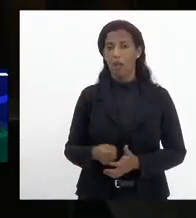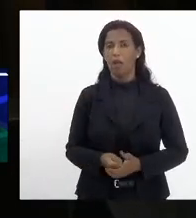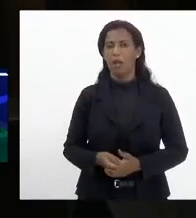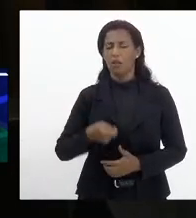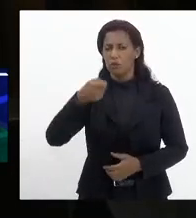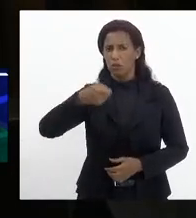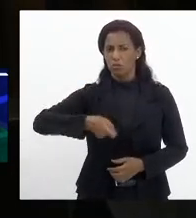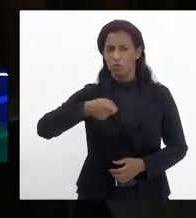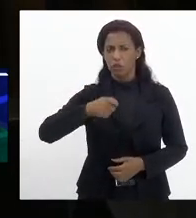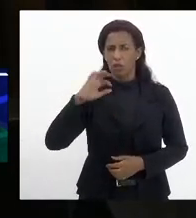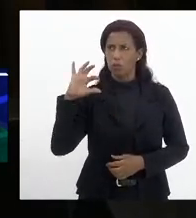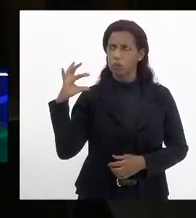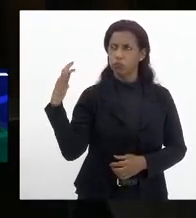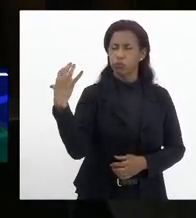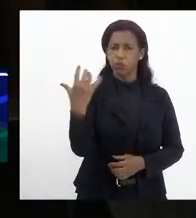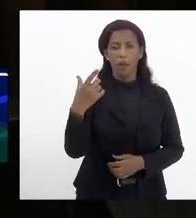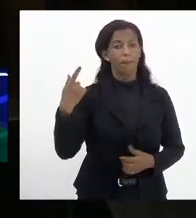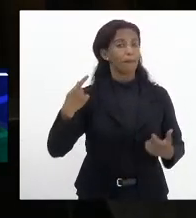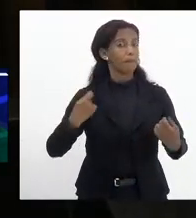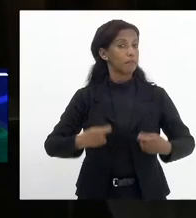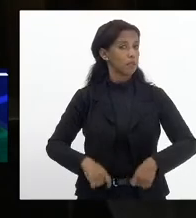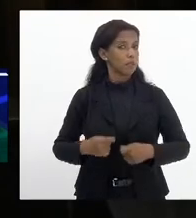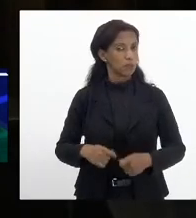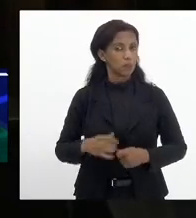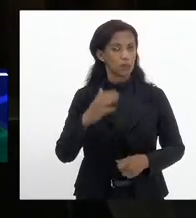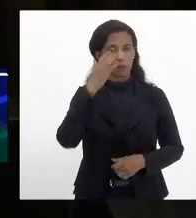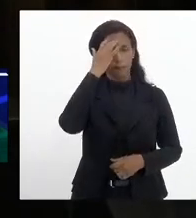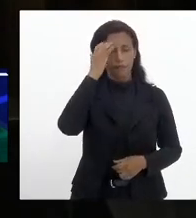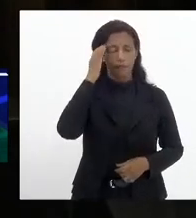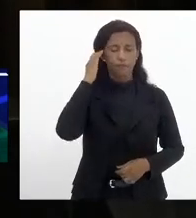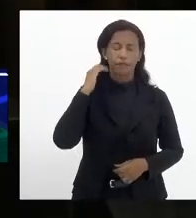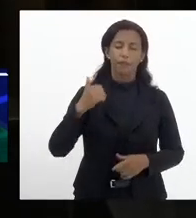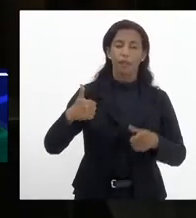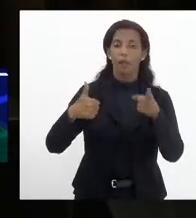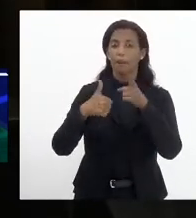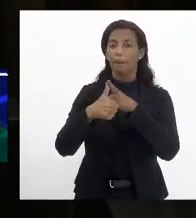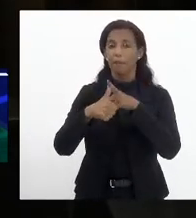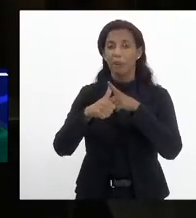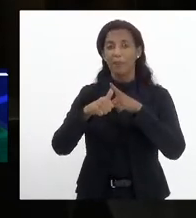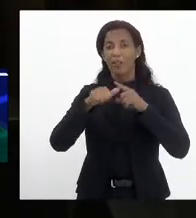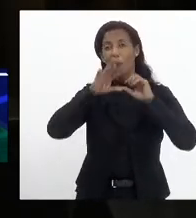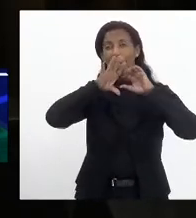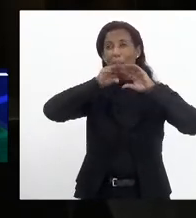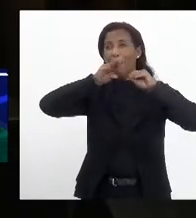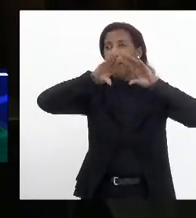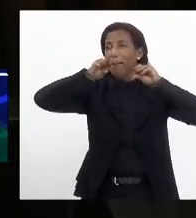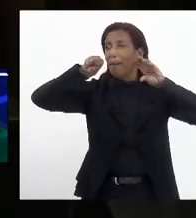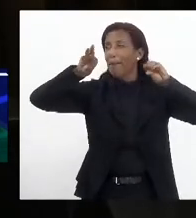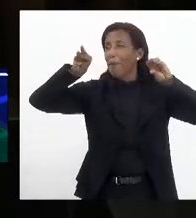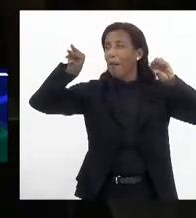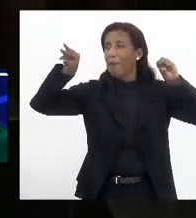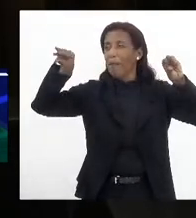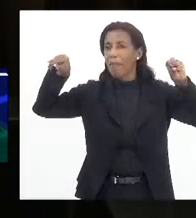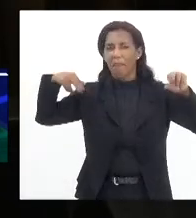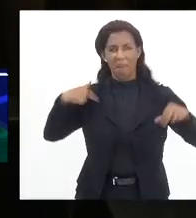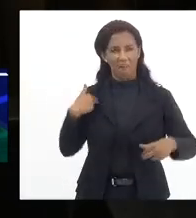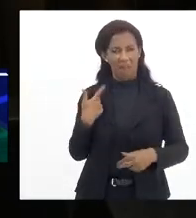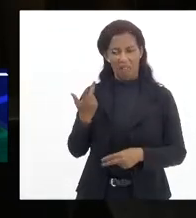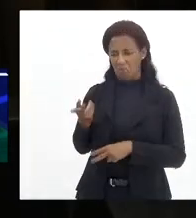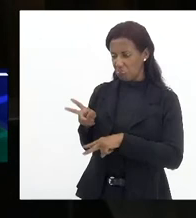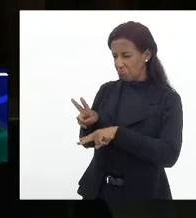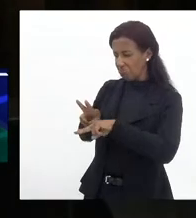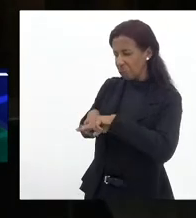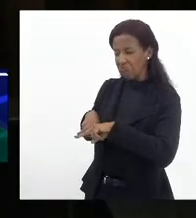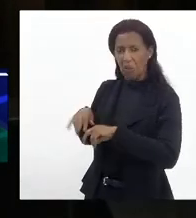autoridades ambientais, e a gente precisa, em primeiro lugar, botar a boca no trombone. Eu não tenho rabo preso com